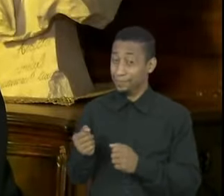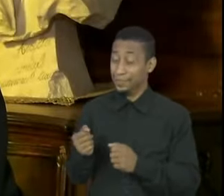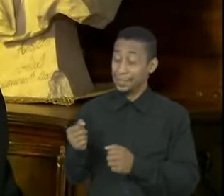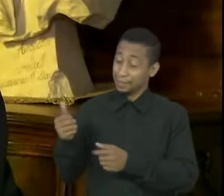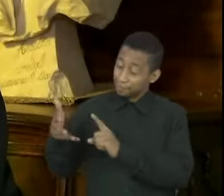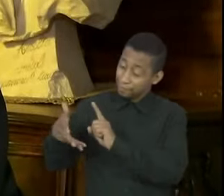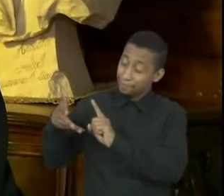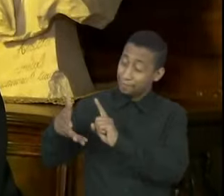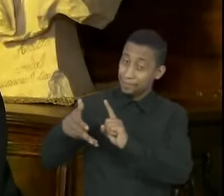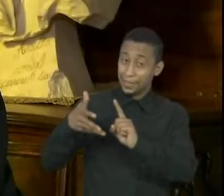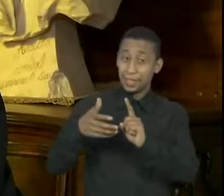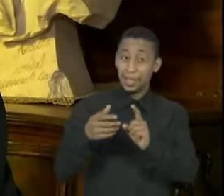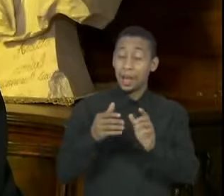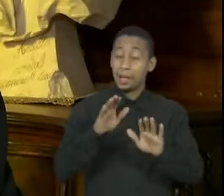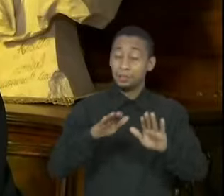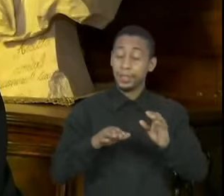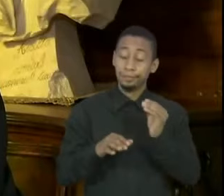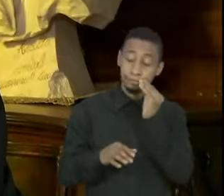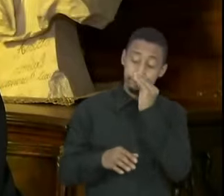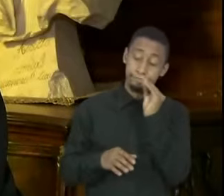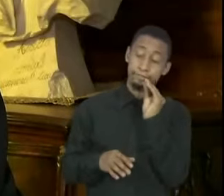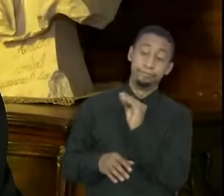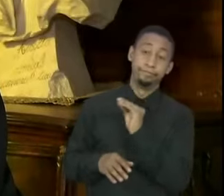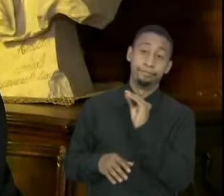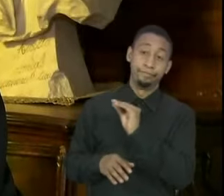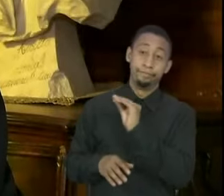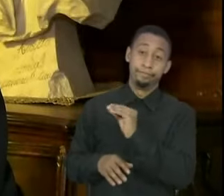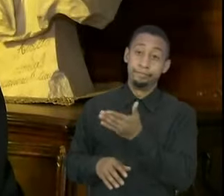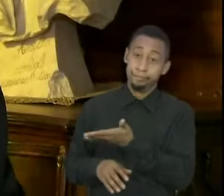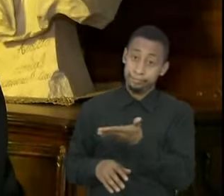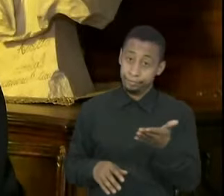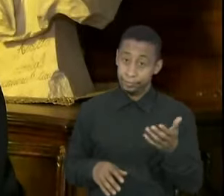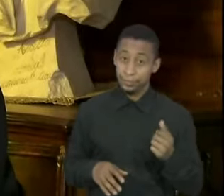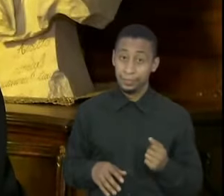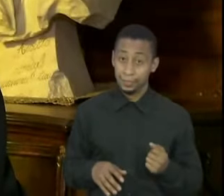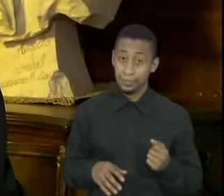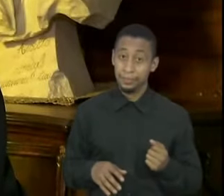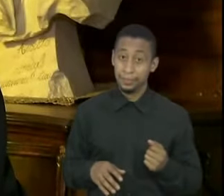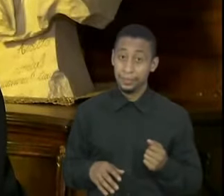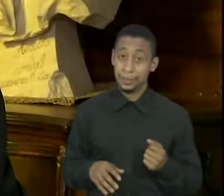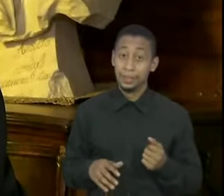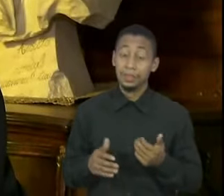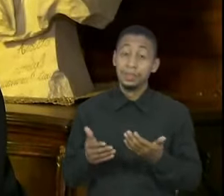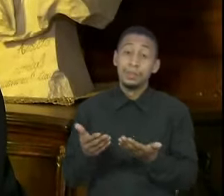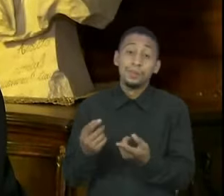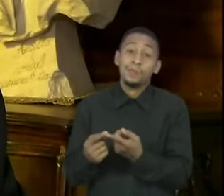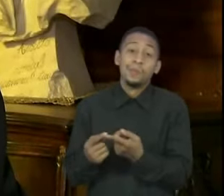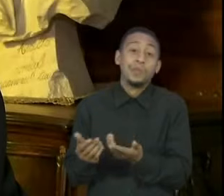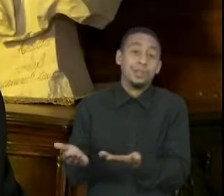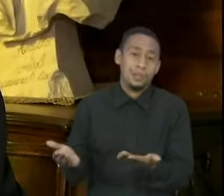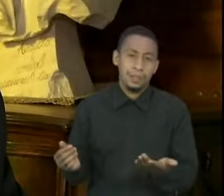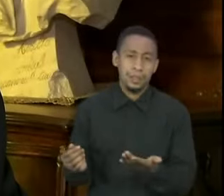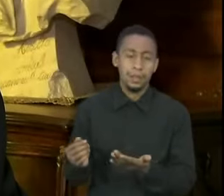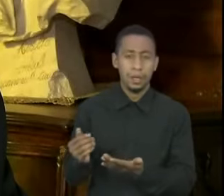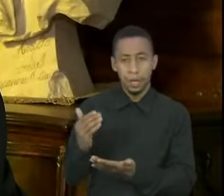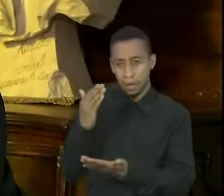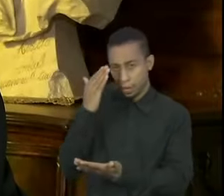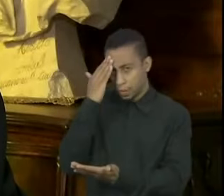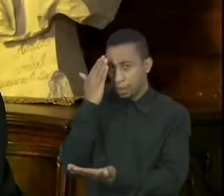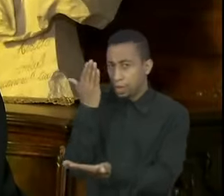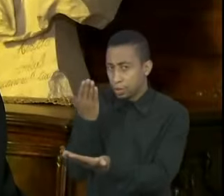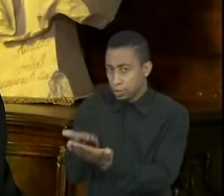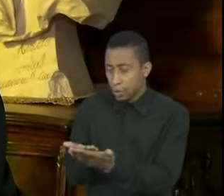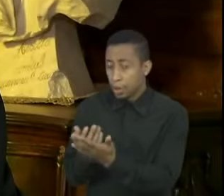o meu passado se dava muito mais atenção porque será é então é o eu acredito que